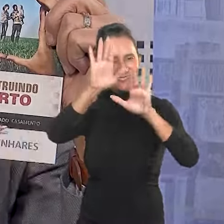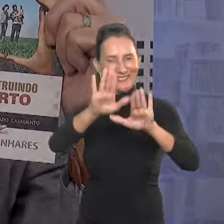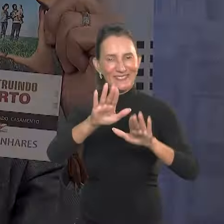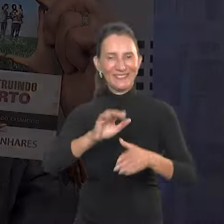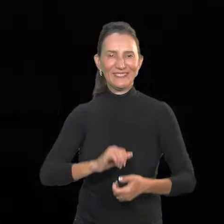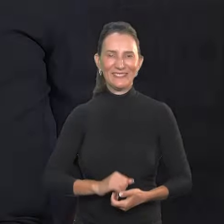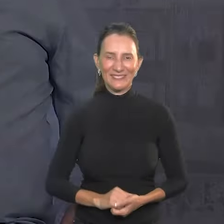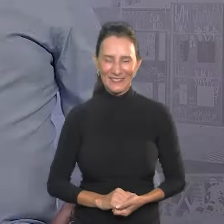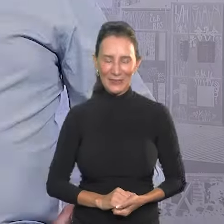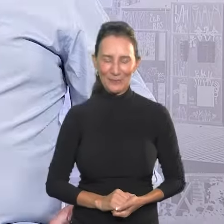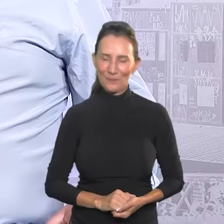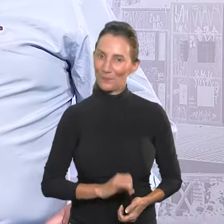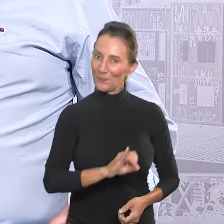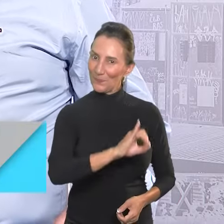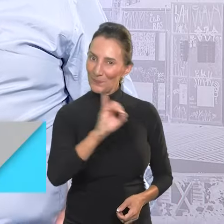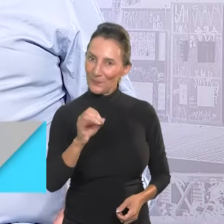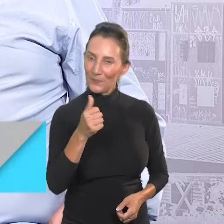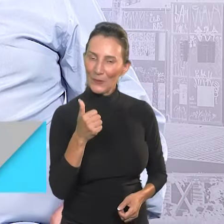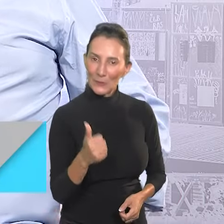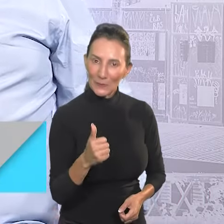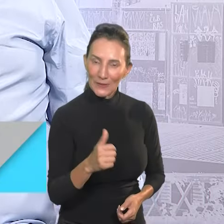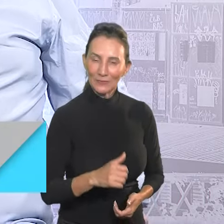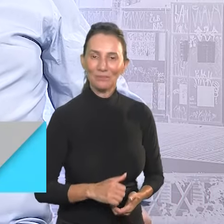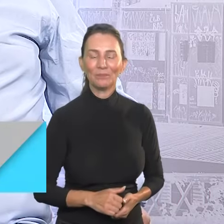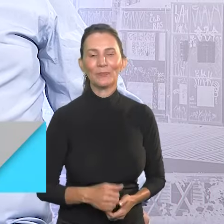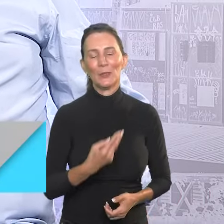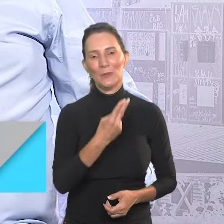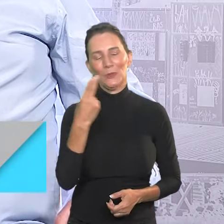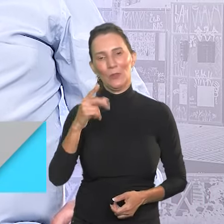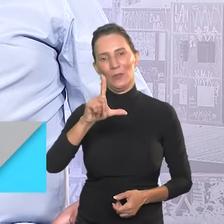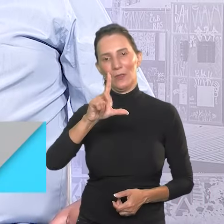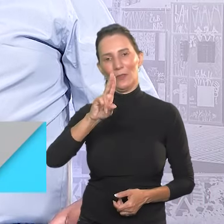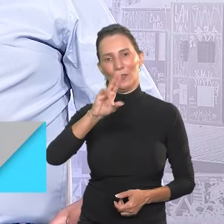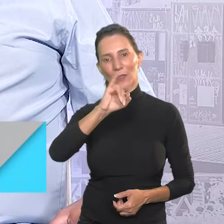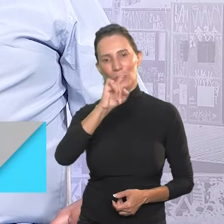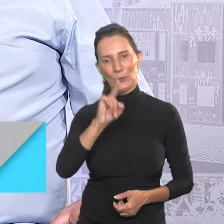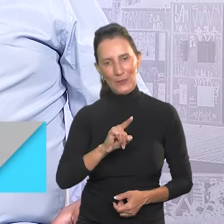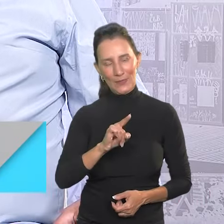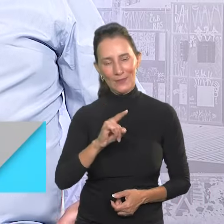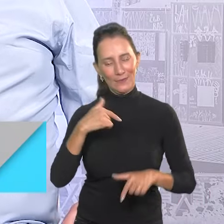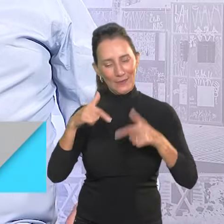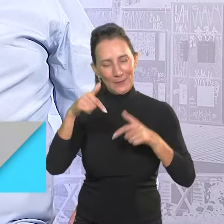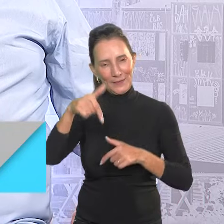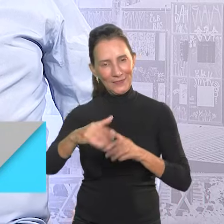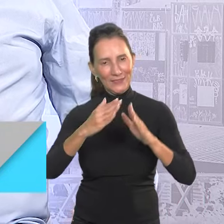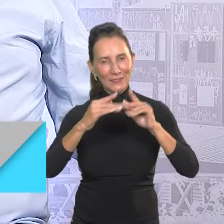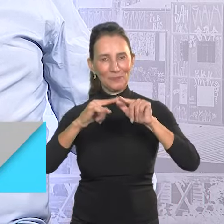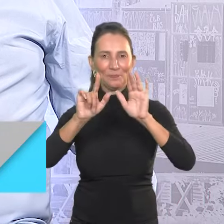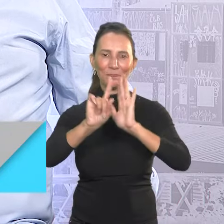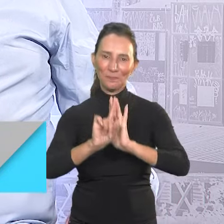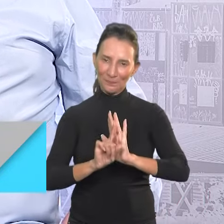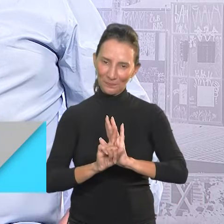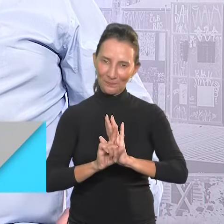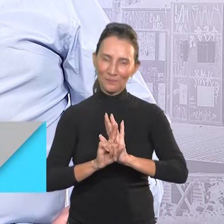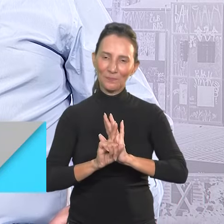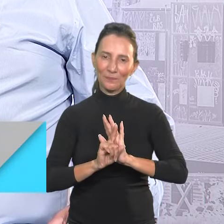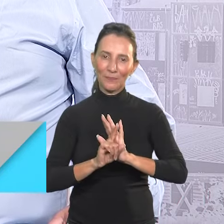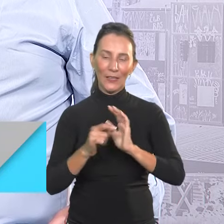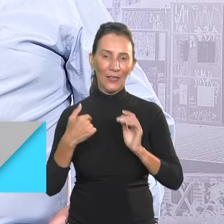abençoe. Olá, tudo bem? Eu sou Luiz Henrique. Eu trabalho aqui na Igreja Batista Getsêmani